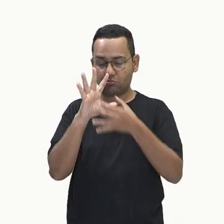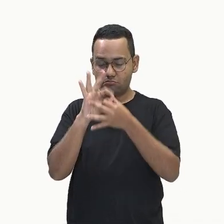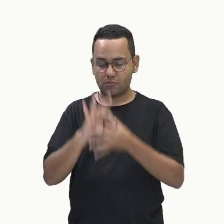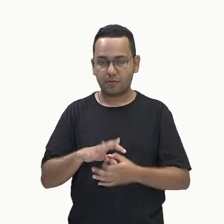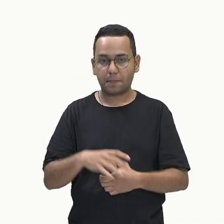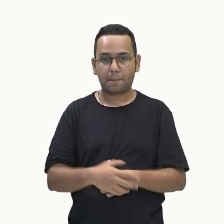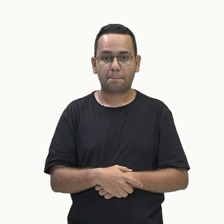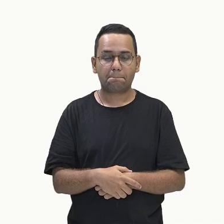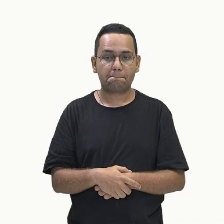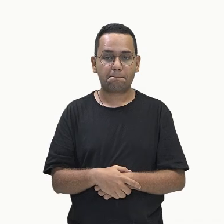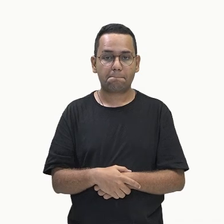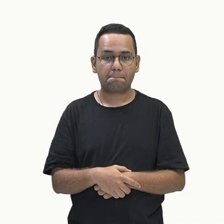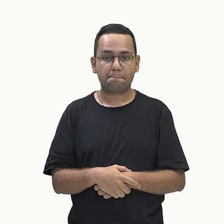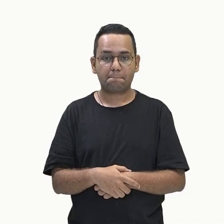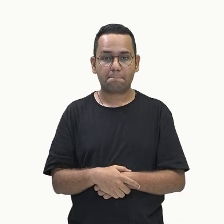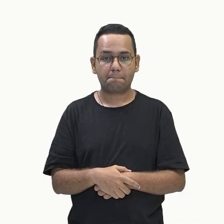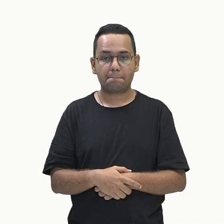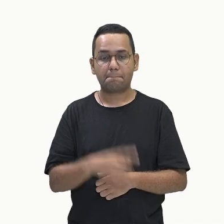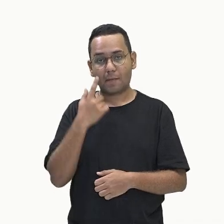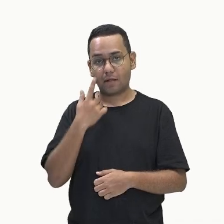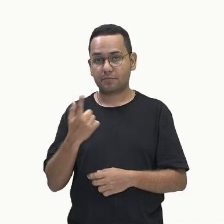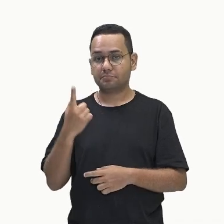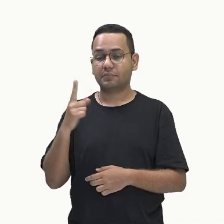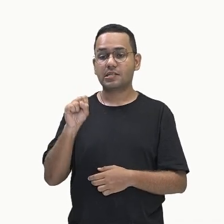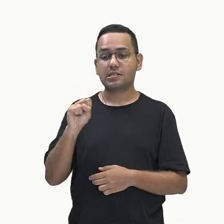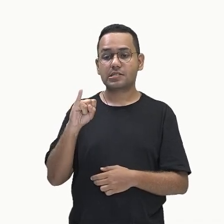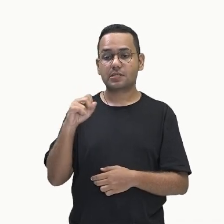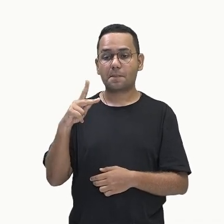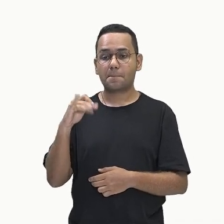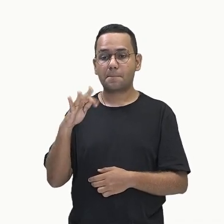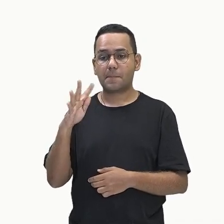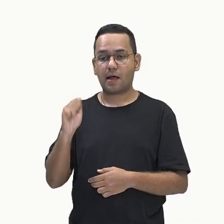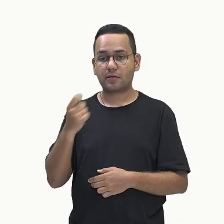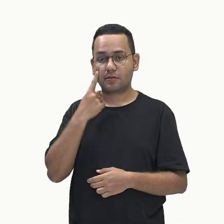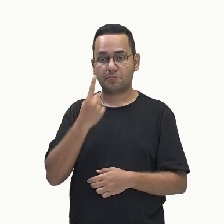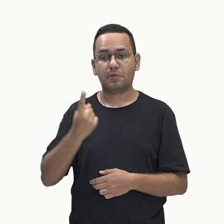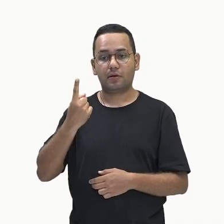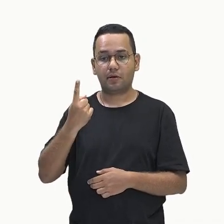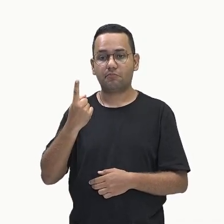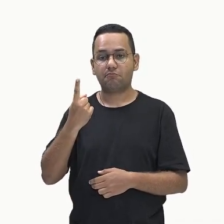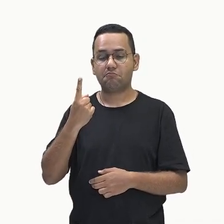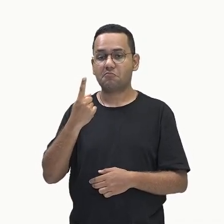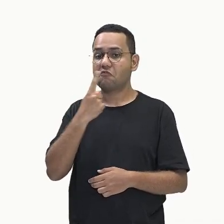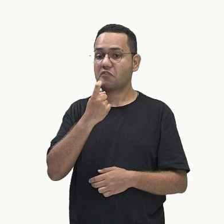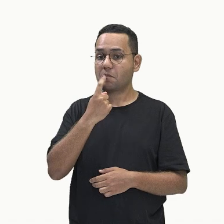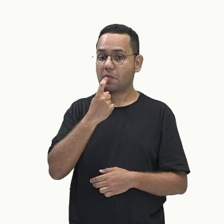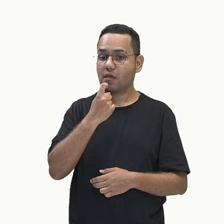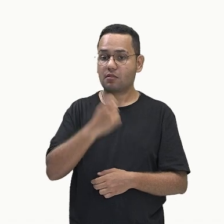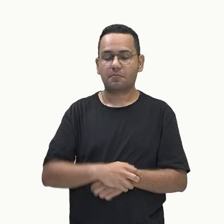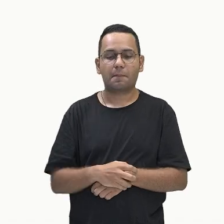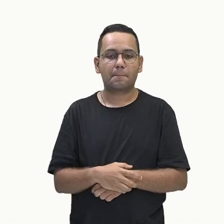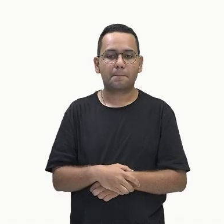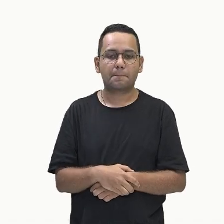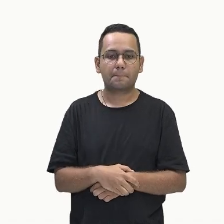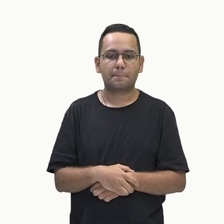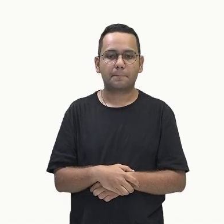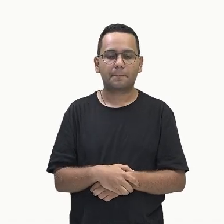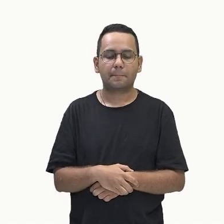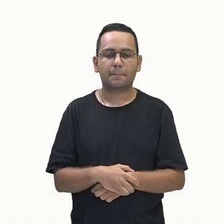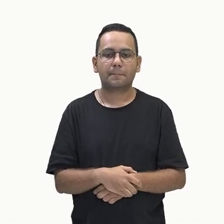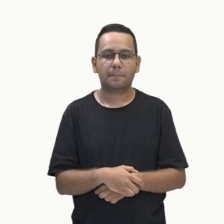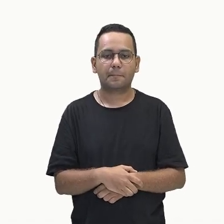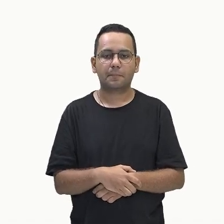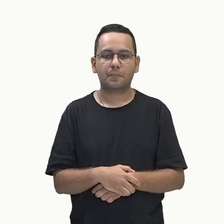Já a divisão simpática, observamos aqui, ó, na nossa ilustração, ela